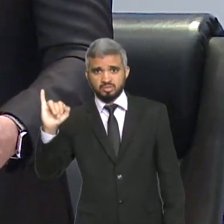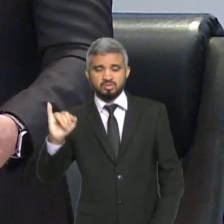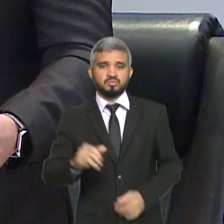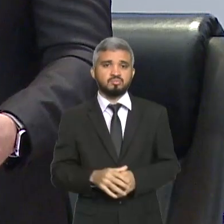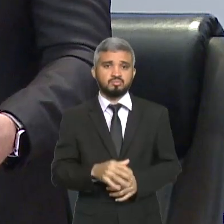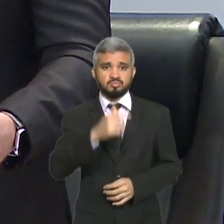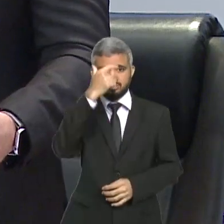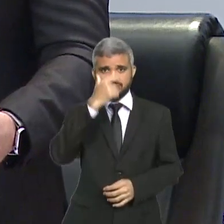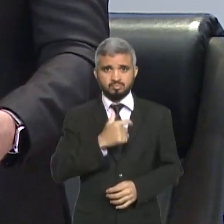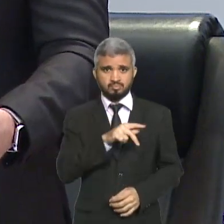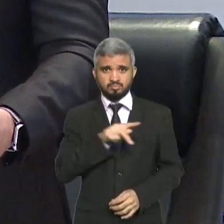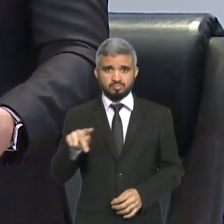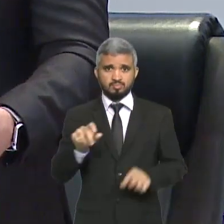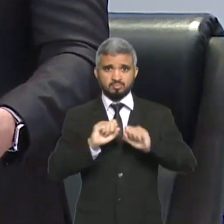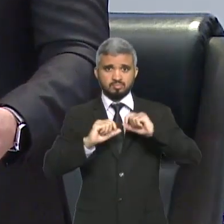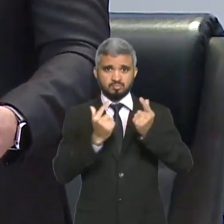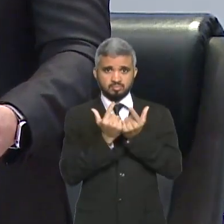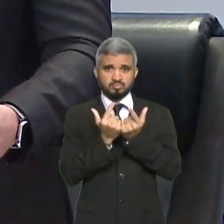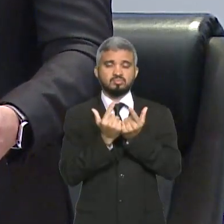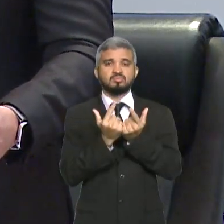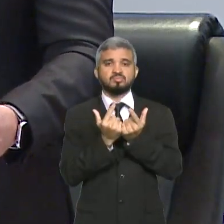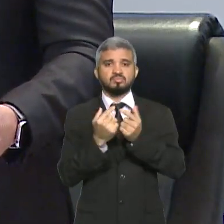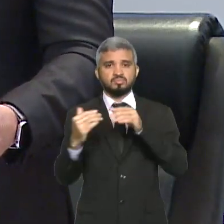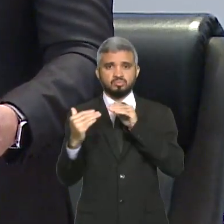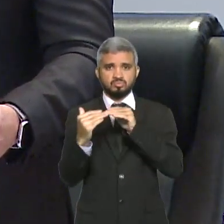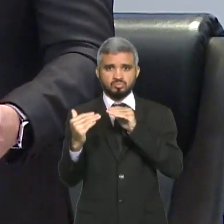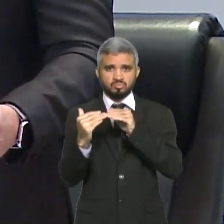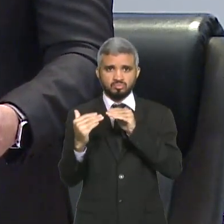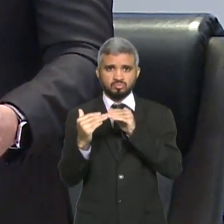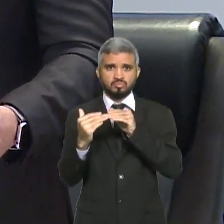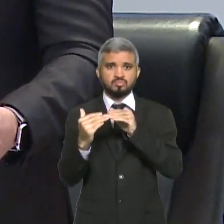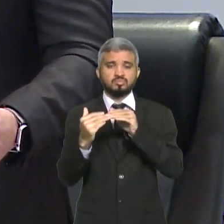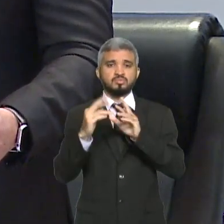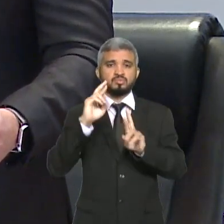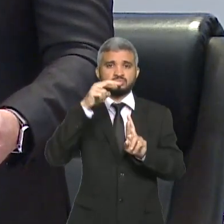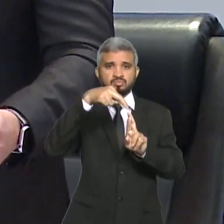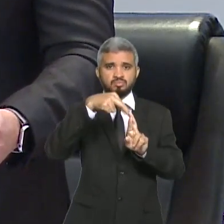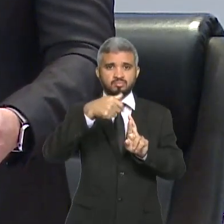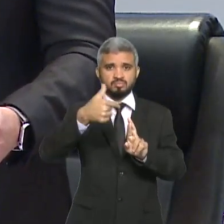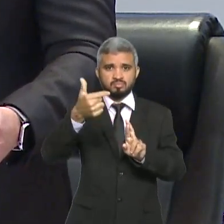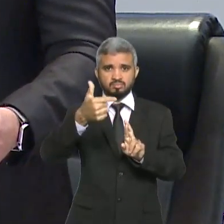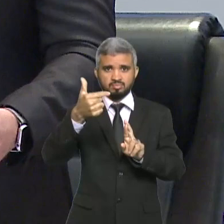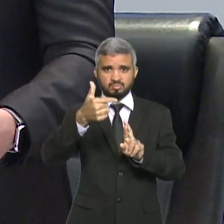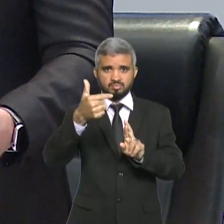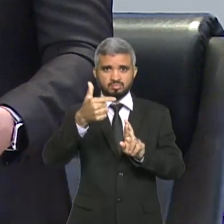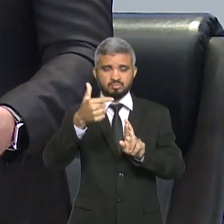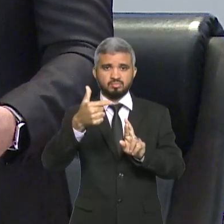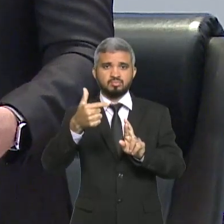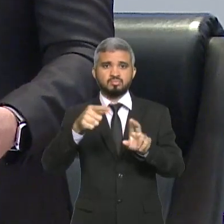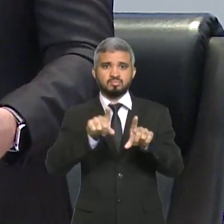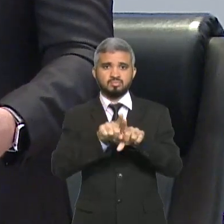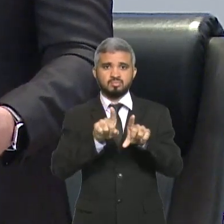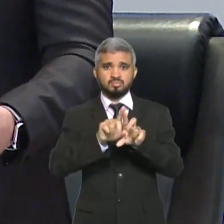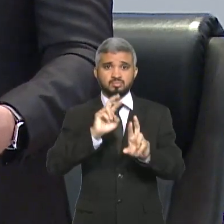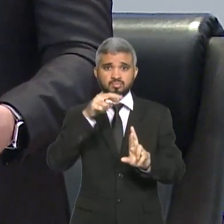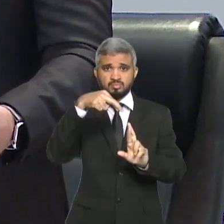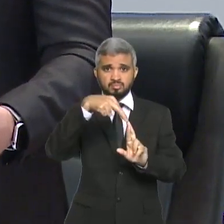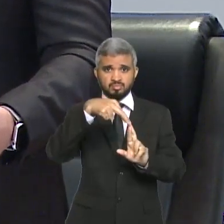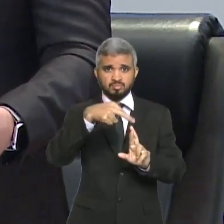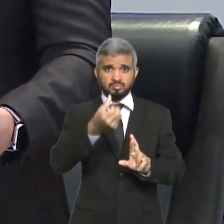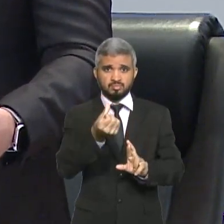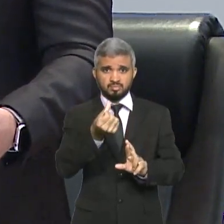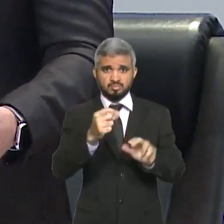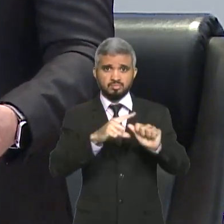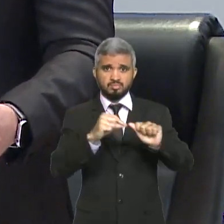suas atribuições legais e de acordo com o parágrafo 2º, combinado com o parágrafo 6º do